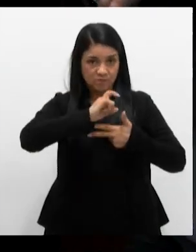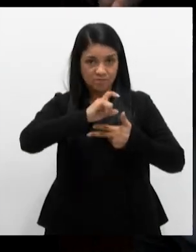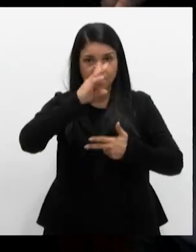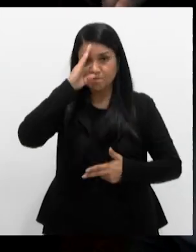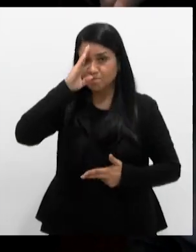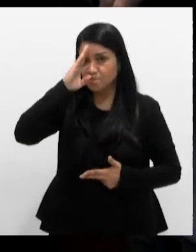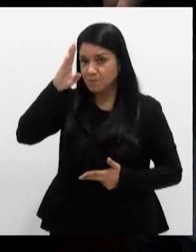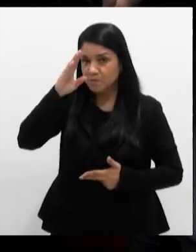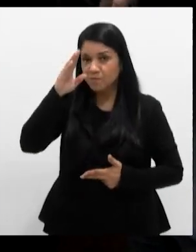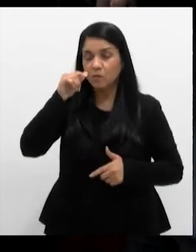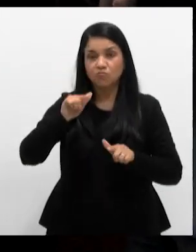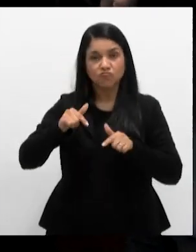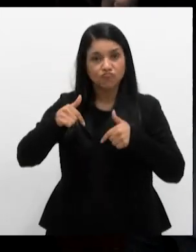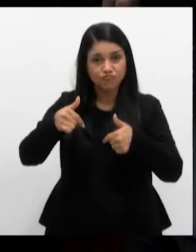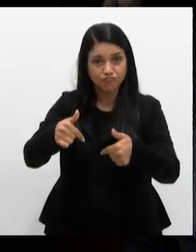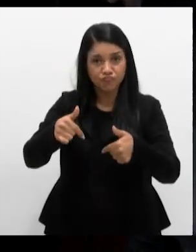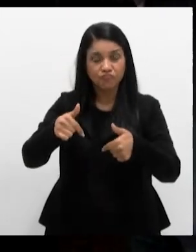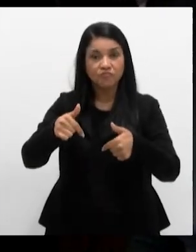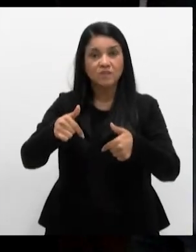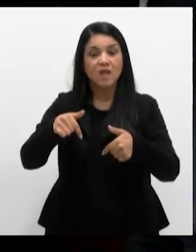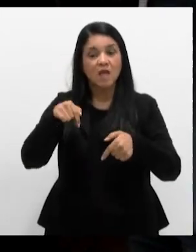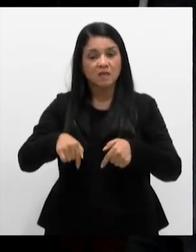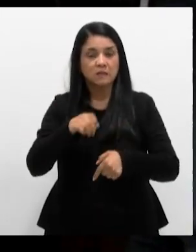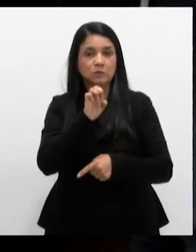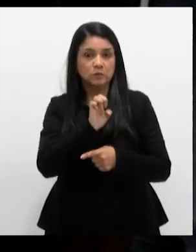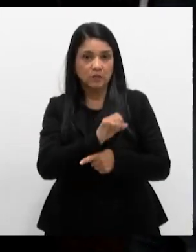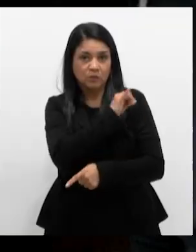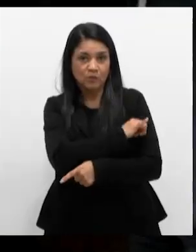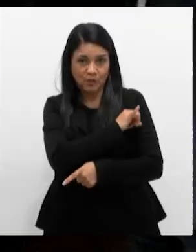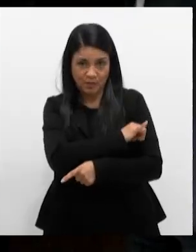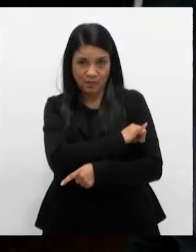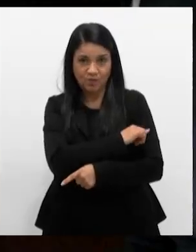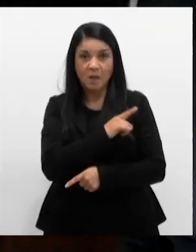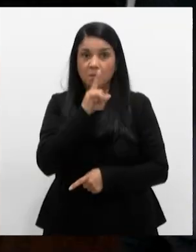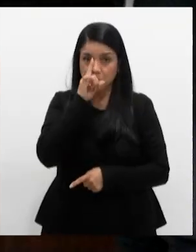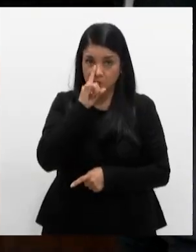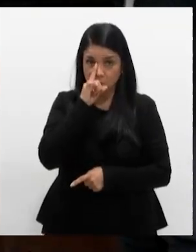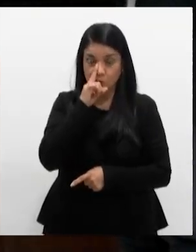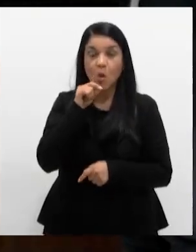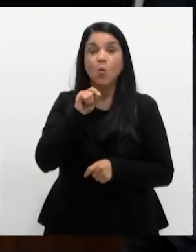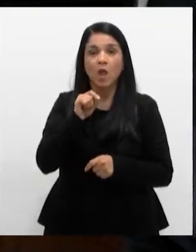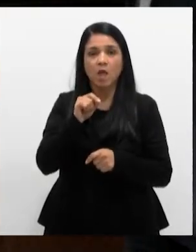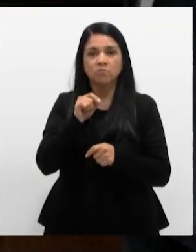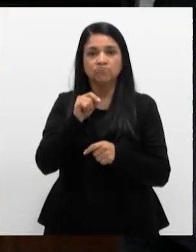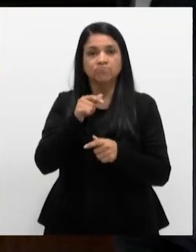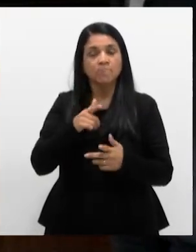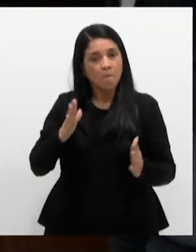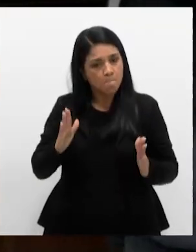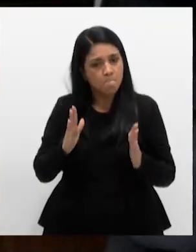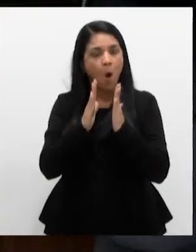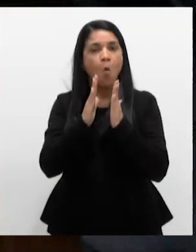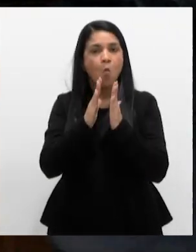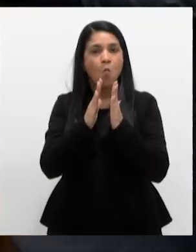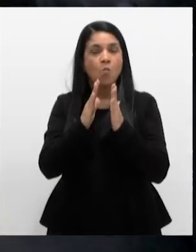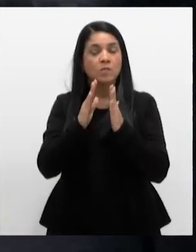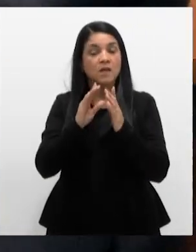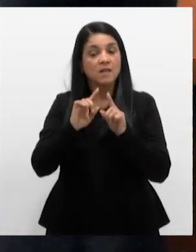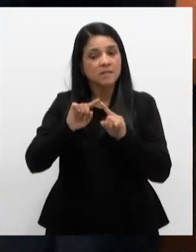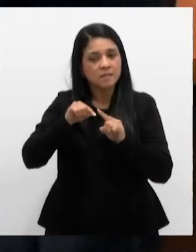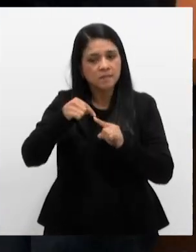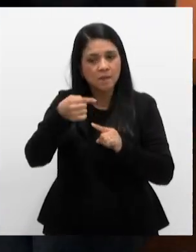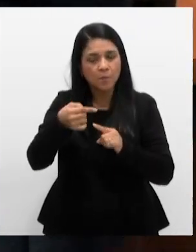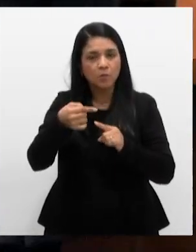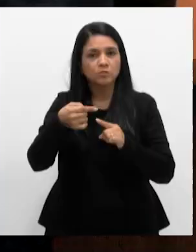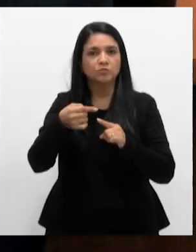principalmente num estado belicoso como o Rio de Janeiro, é de enfrentamento. Então, é legítimo que, após o cargo, ele